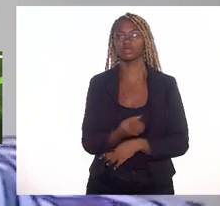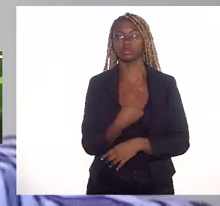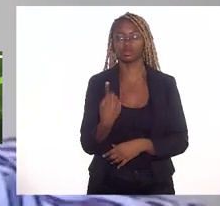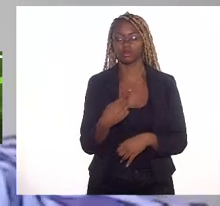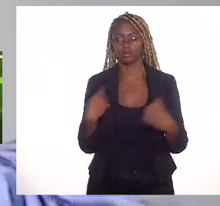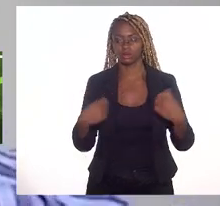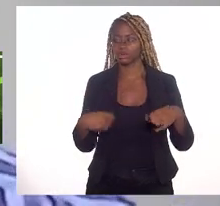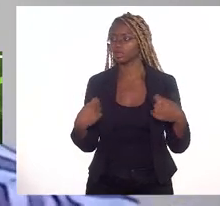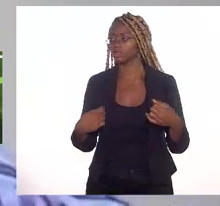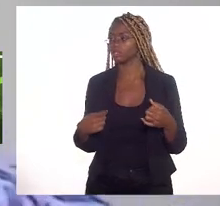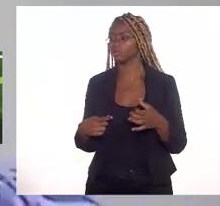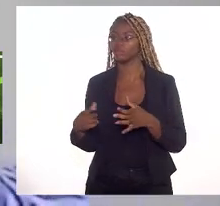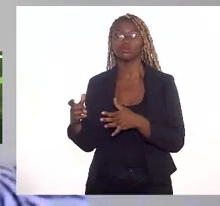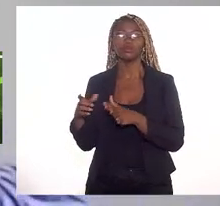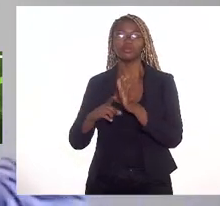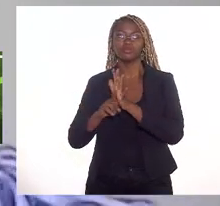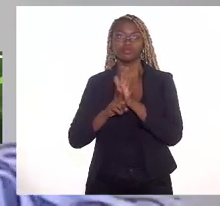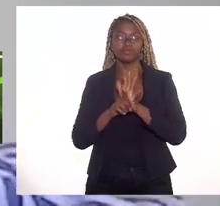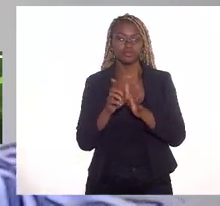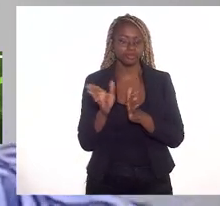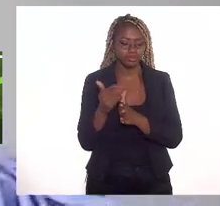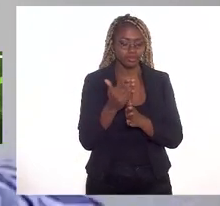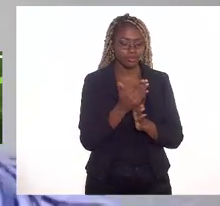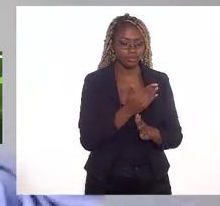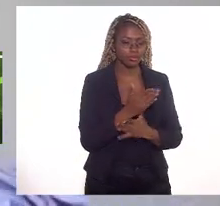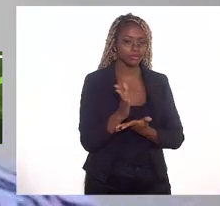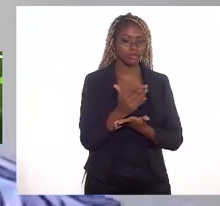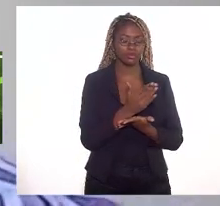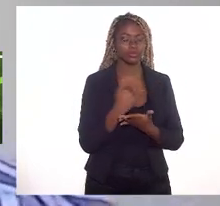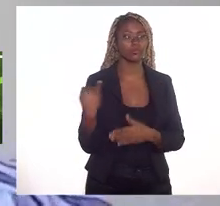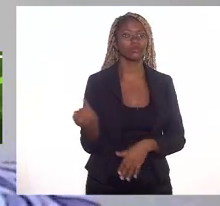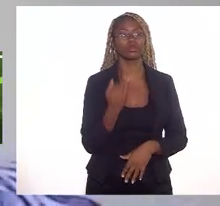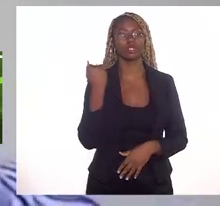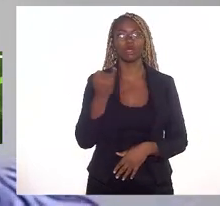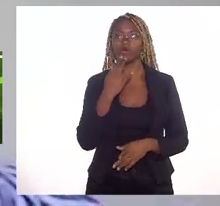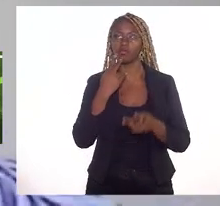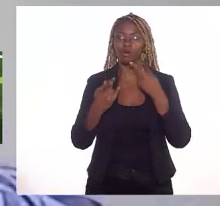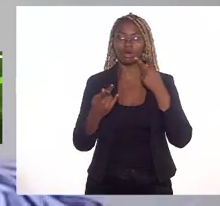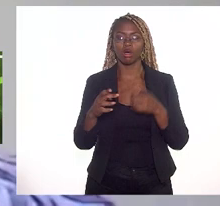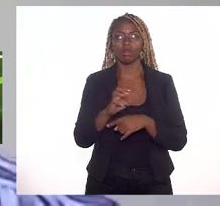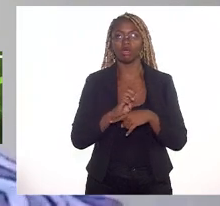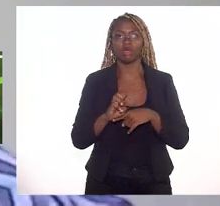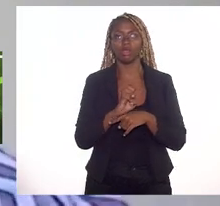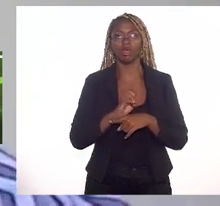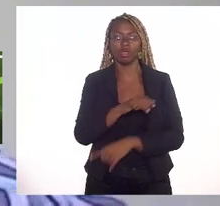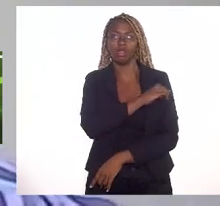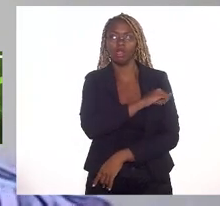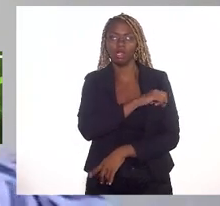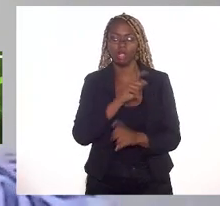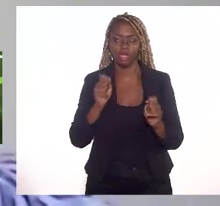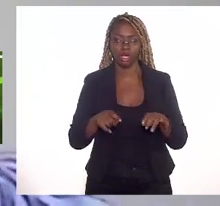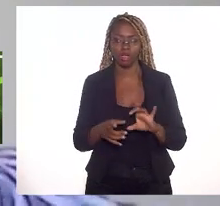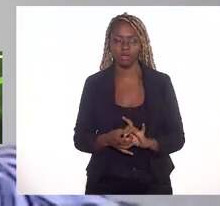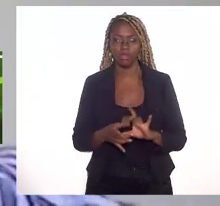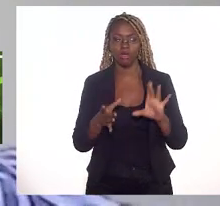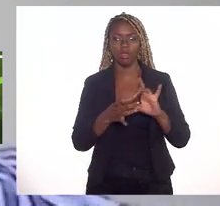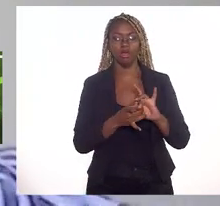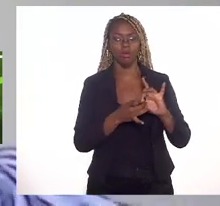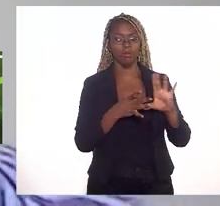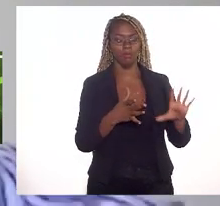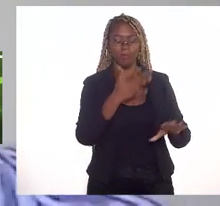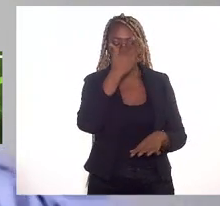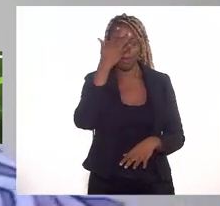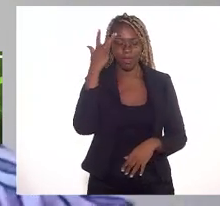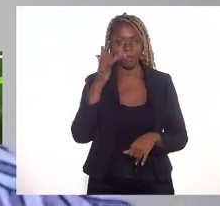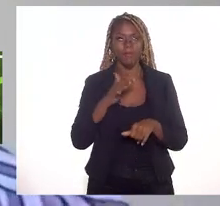um inventário preciso sobre o que o Estado do Rio de Janeiro tem podido disponibilizar aos pacientes de doenças